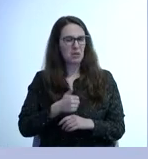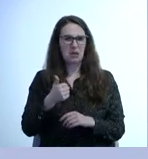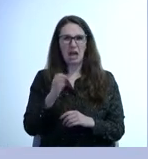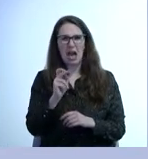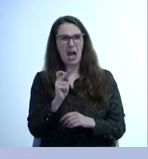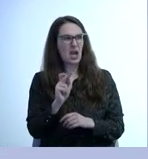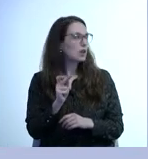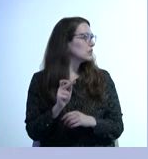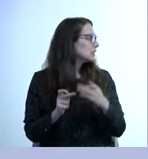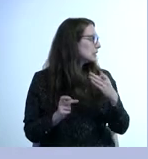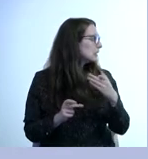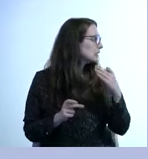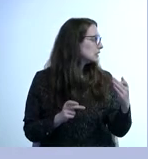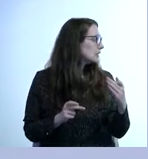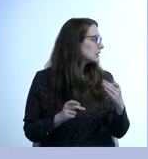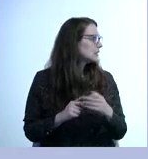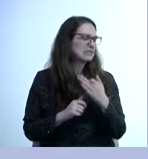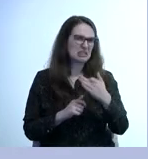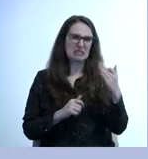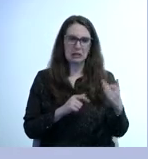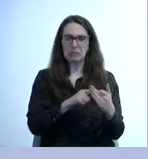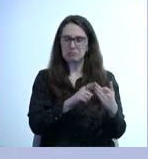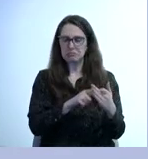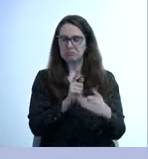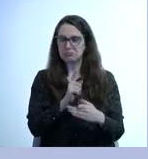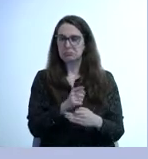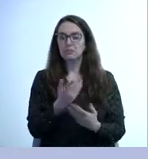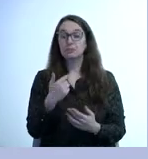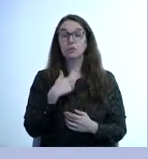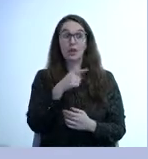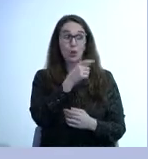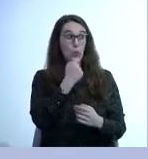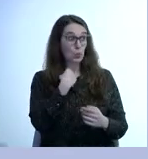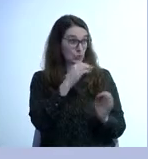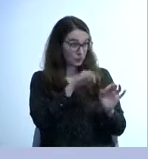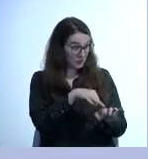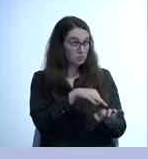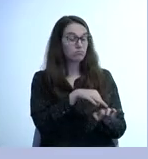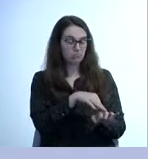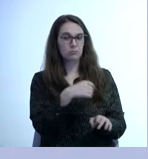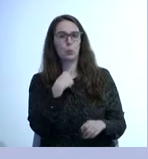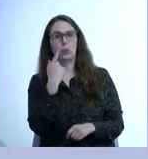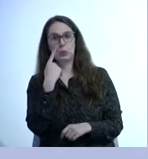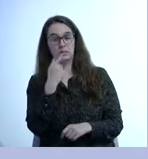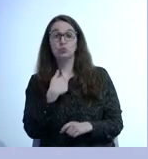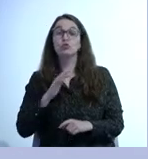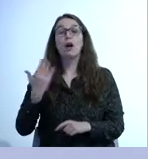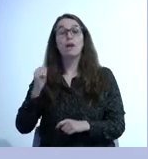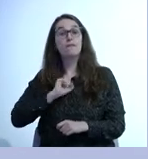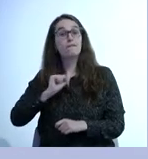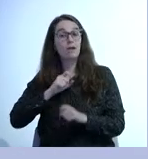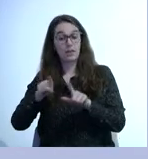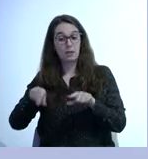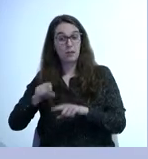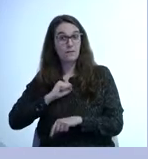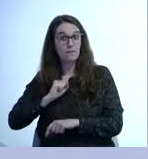poucos? 77, final dos anos 80, exatamente, quando acabaste o curso. E eu já tinha um ateliê, já